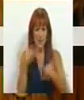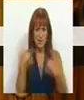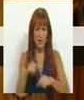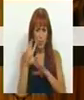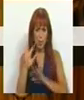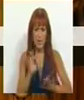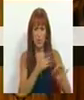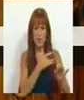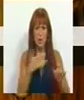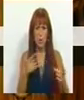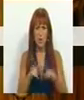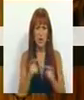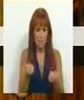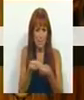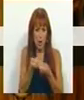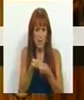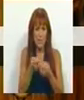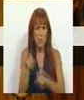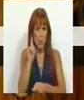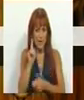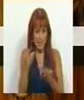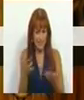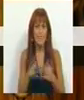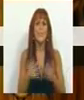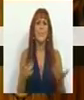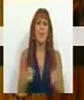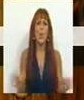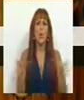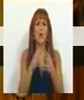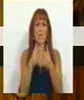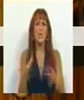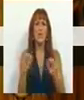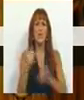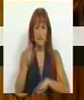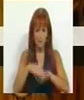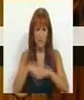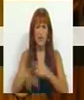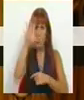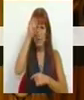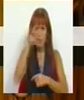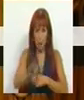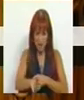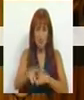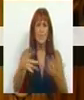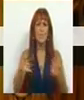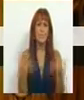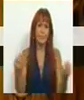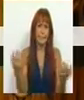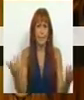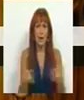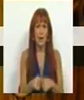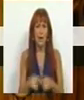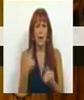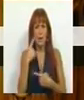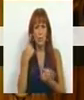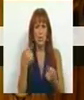aos cuidados de saúde de proximidade e qualidade. Com a nova reestruturação operada pelo Governo anterior, que aliás